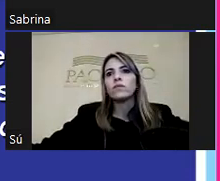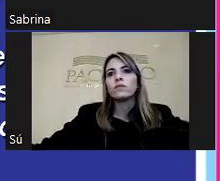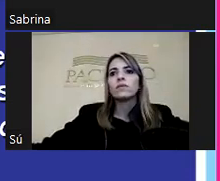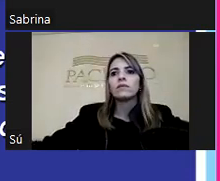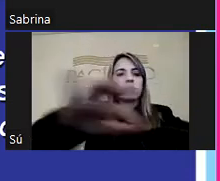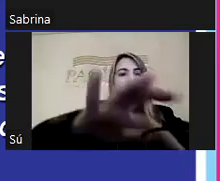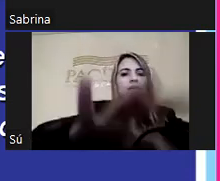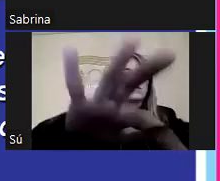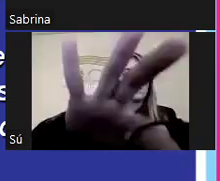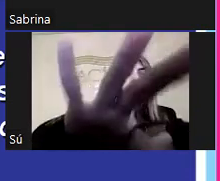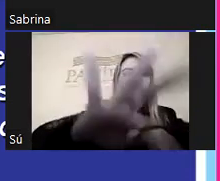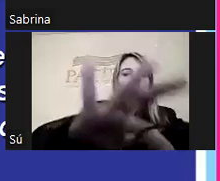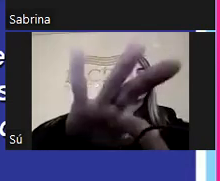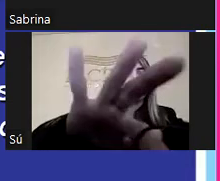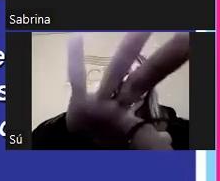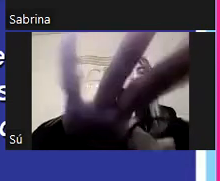Quantos que me contam que